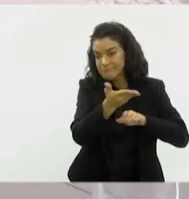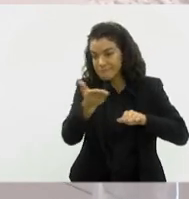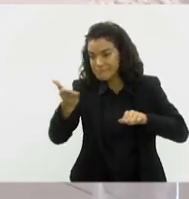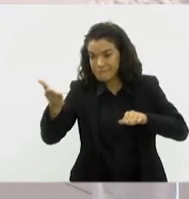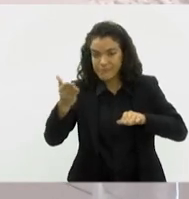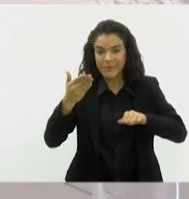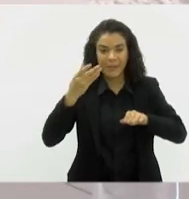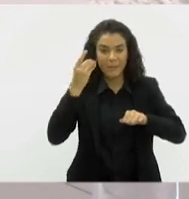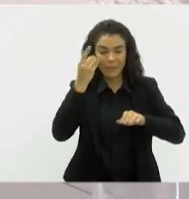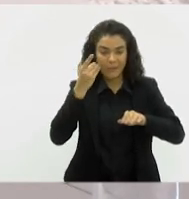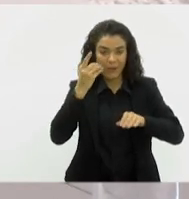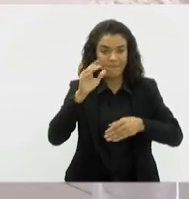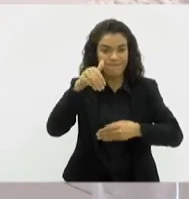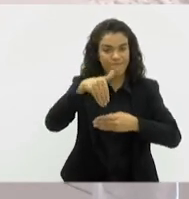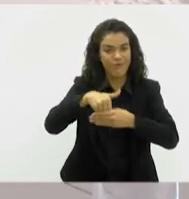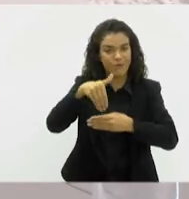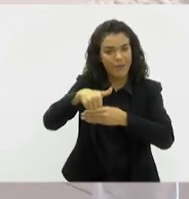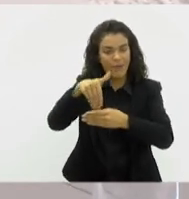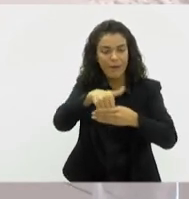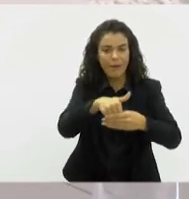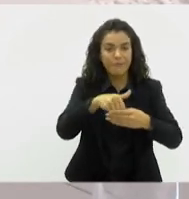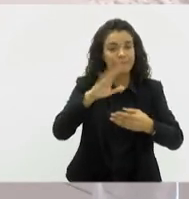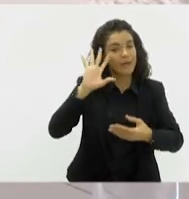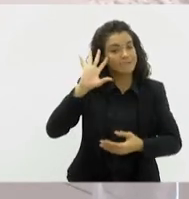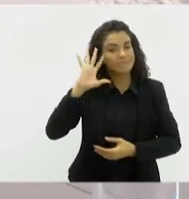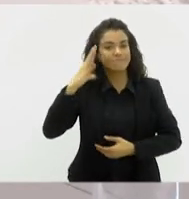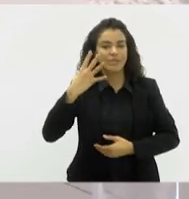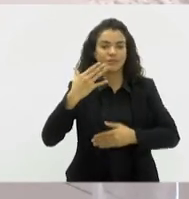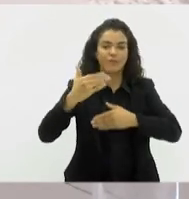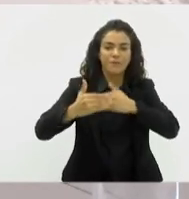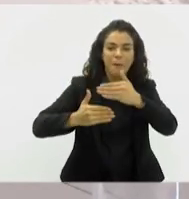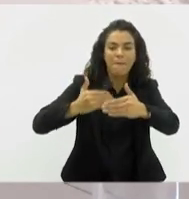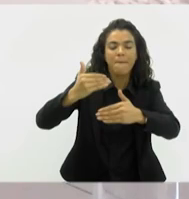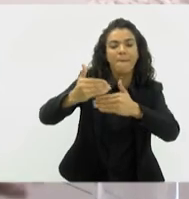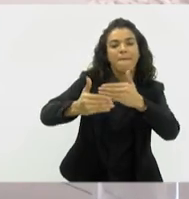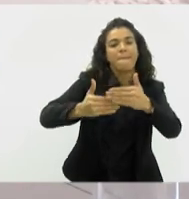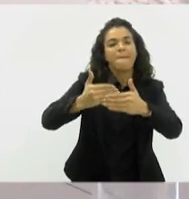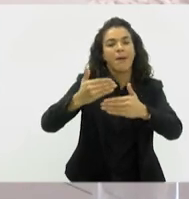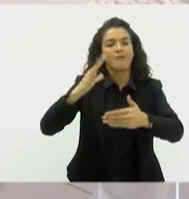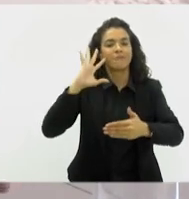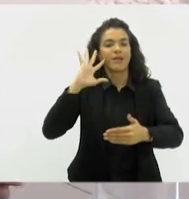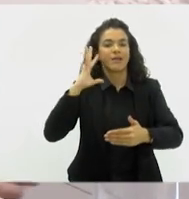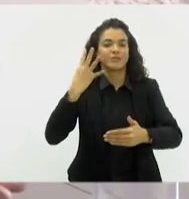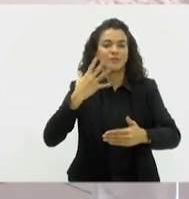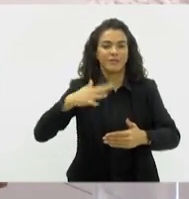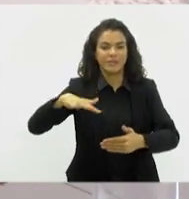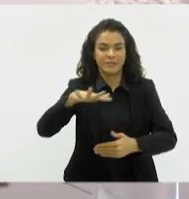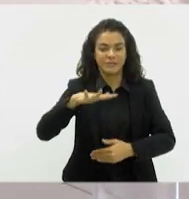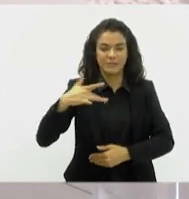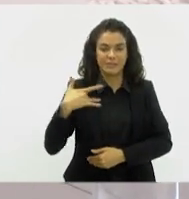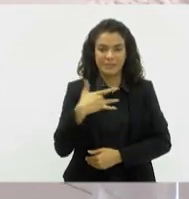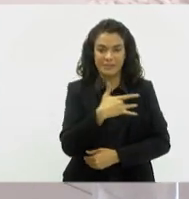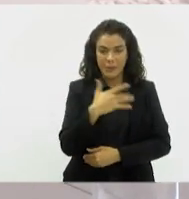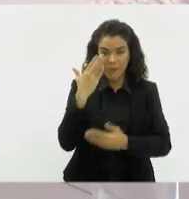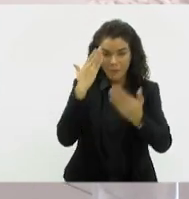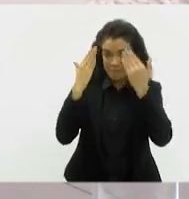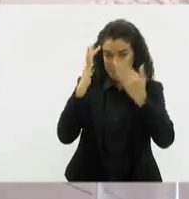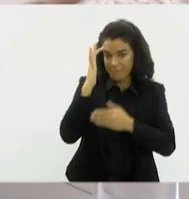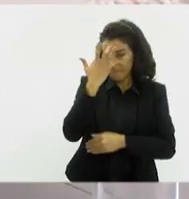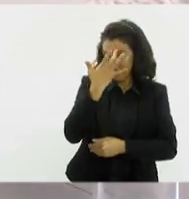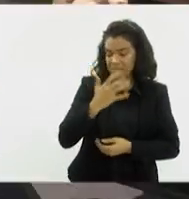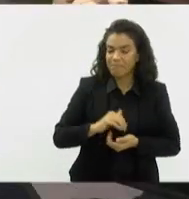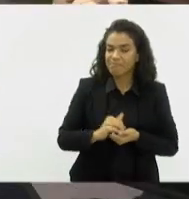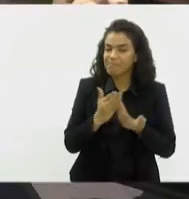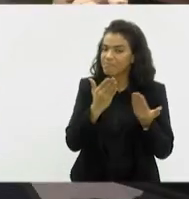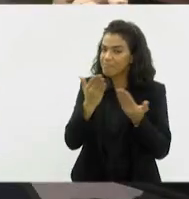Excelências, contribuir para sanar isso ao longo dos anos, a gente trabalhar a questão da saúde mental no sistema prisional. Devolver para a senhora